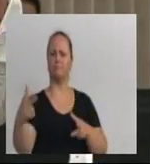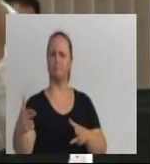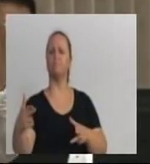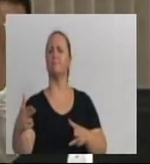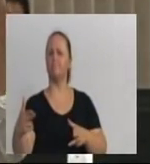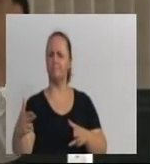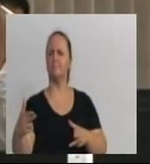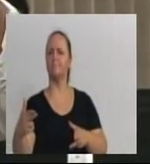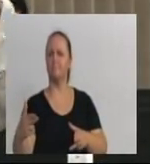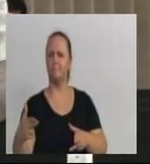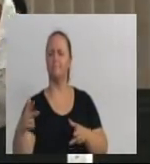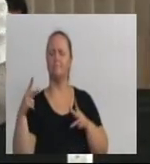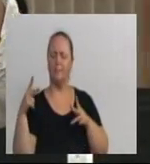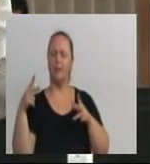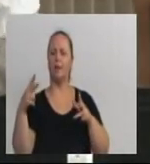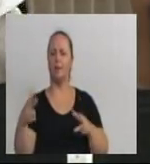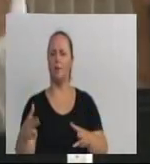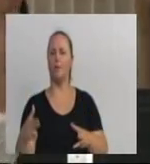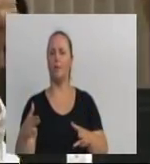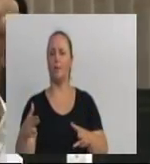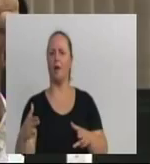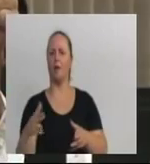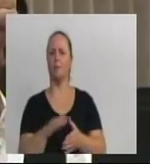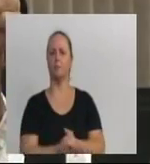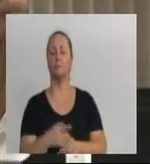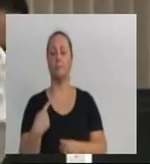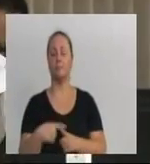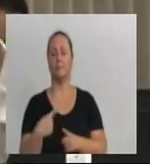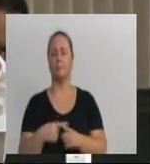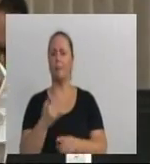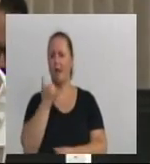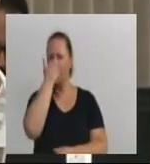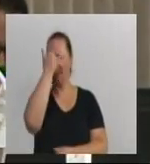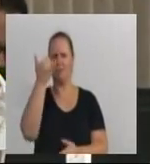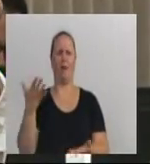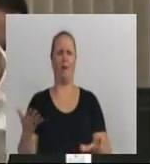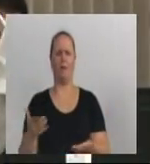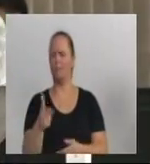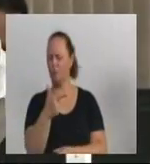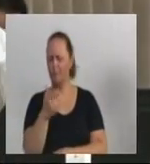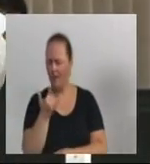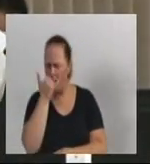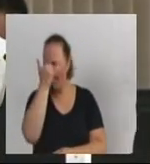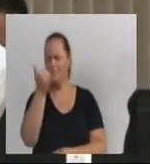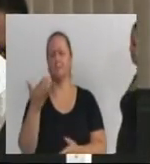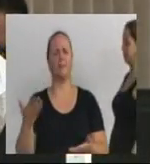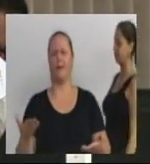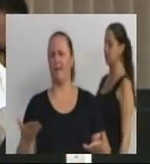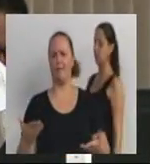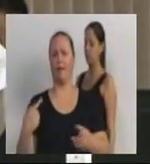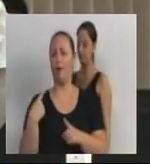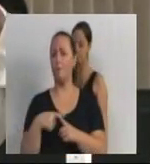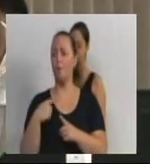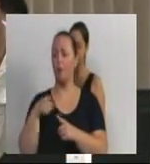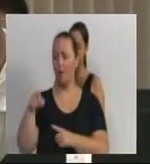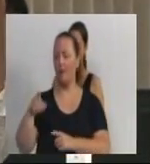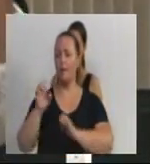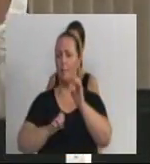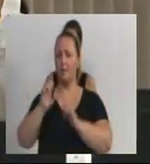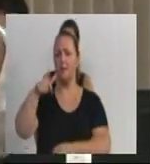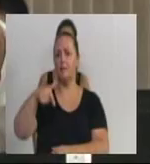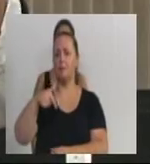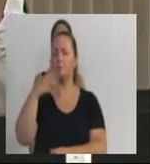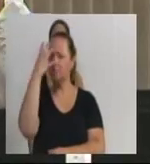a respeito do azar. Não vai ter azar, porque a empresa é séria e, como eu